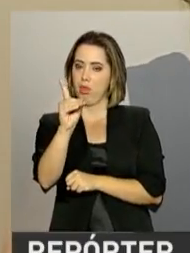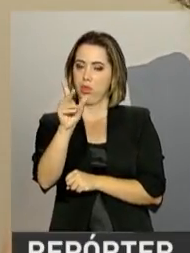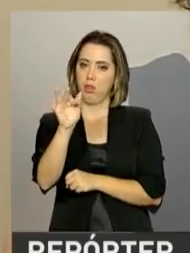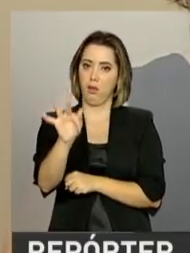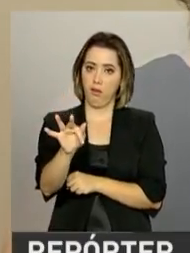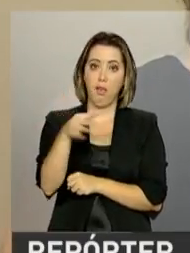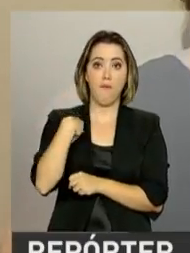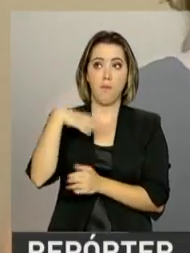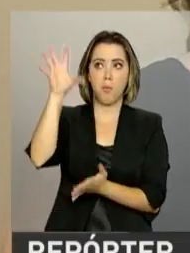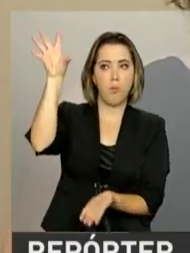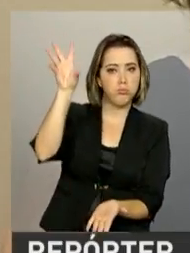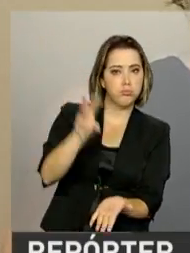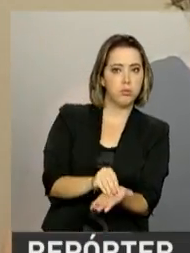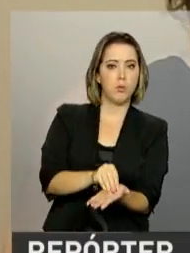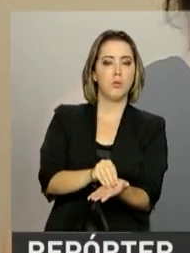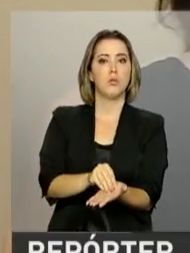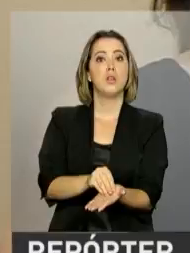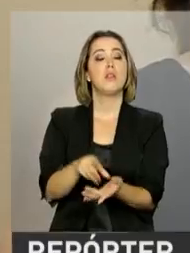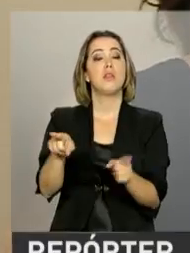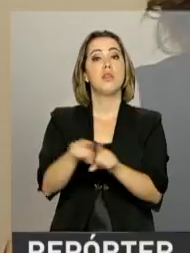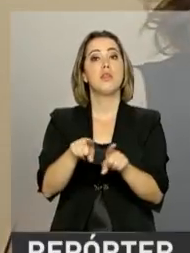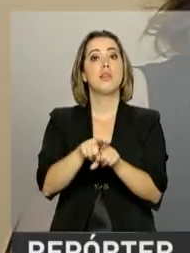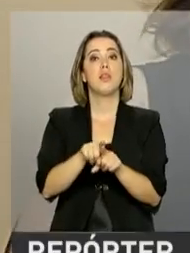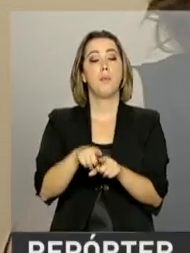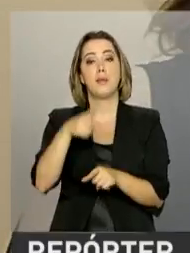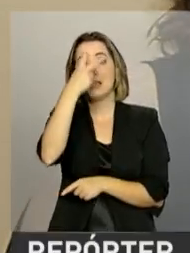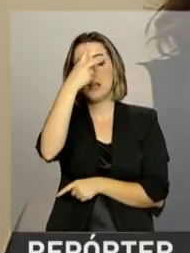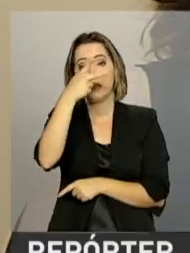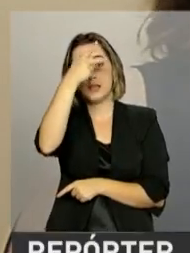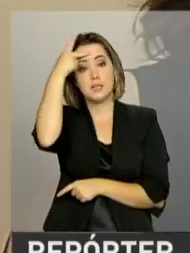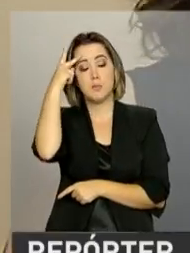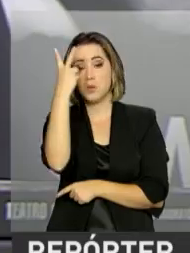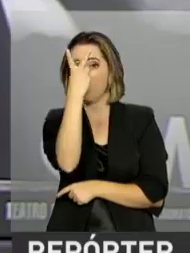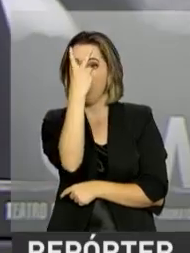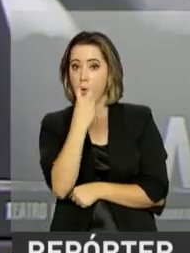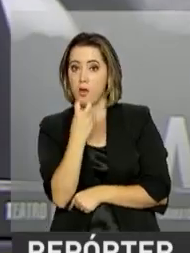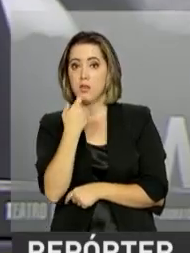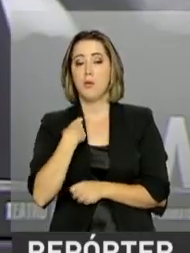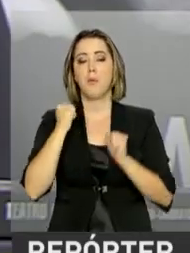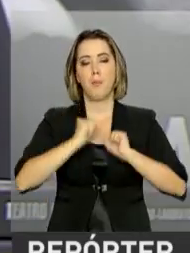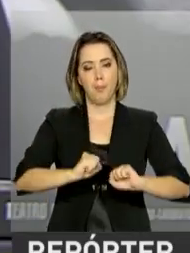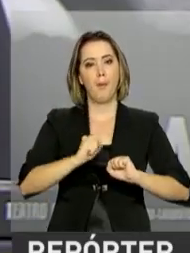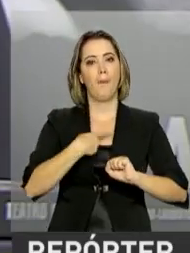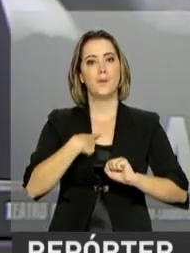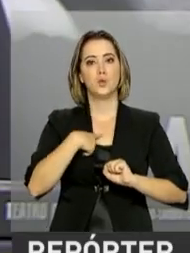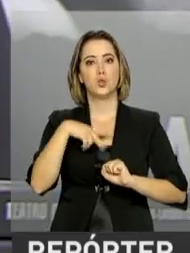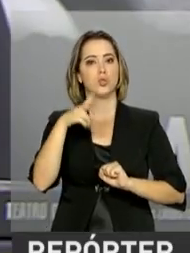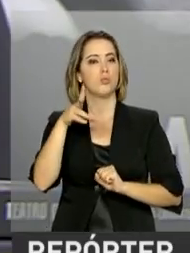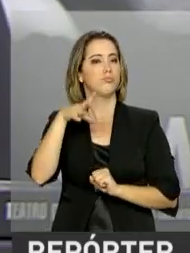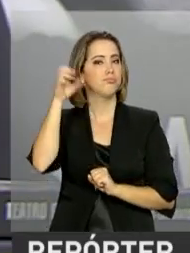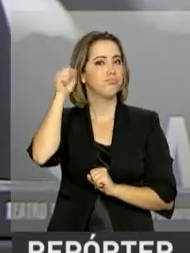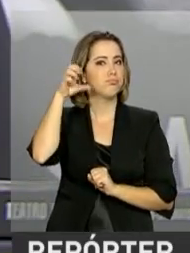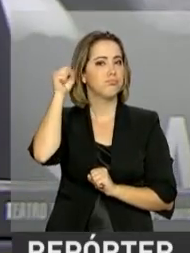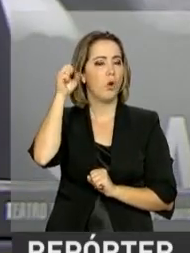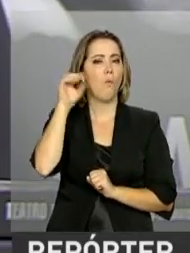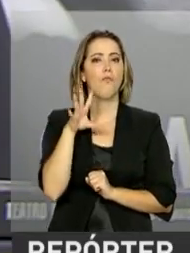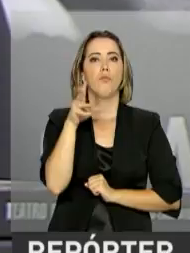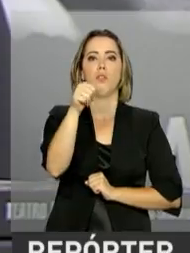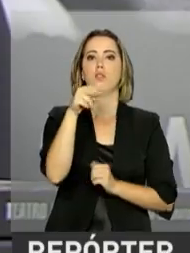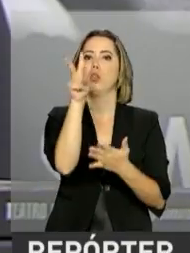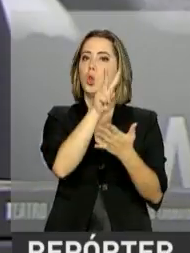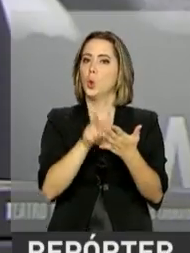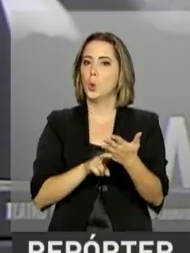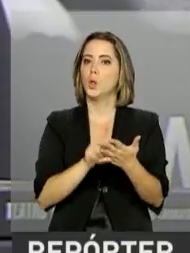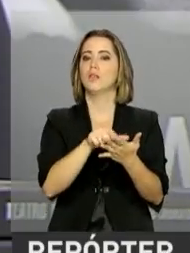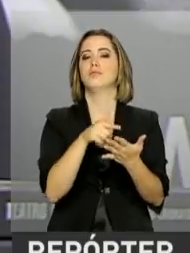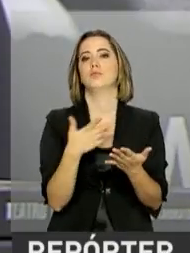dá acessibilidade aos deficientes visuais poderem ler os livros. Aqui a gente vê alguns exemplos dos destaques